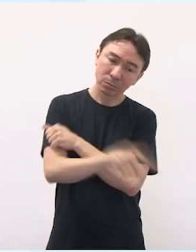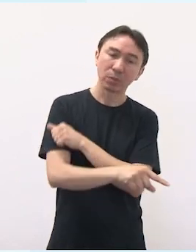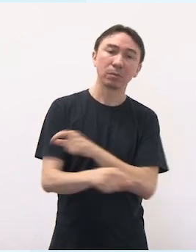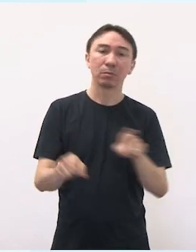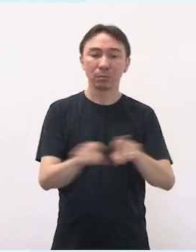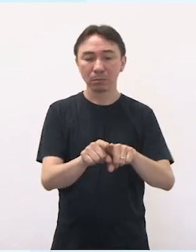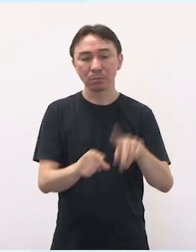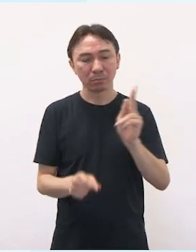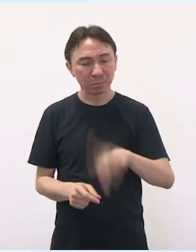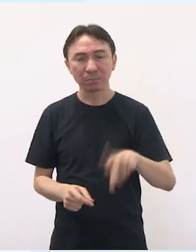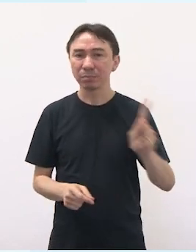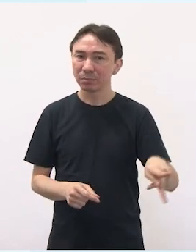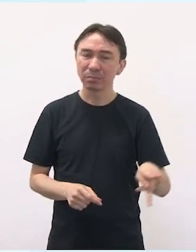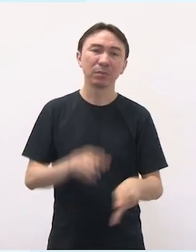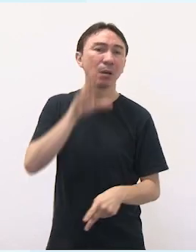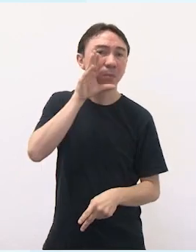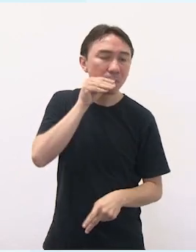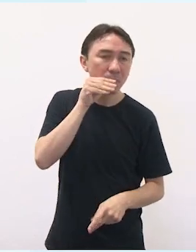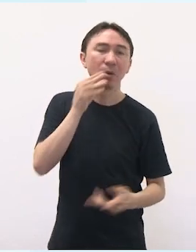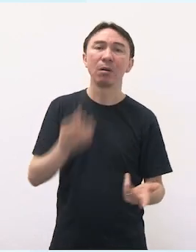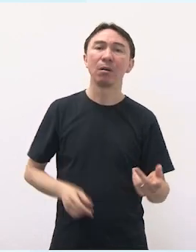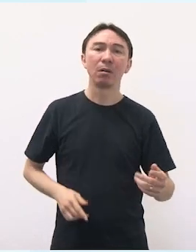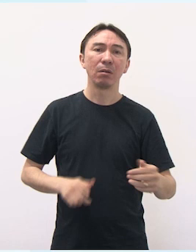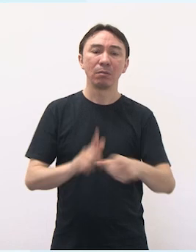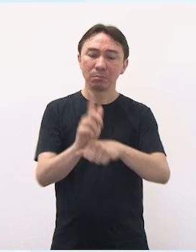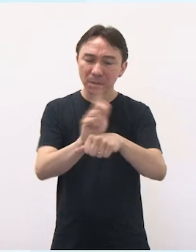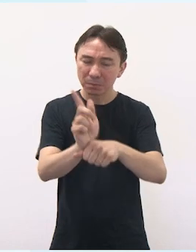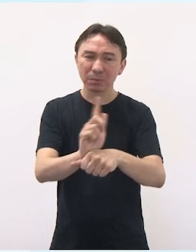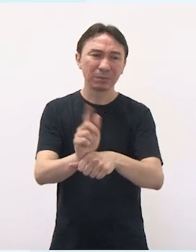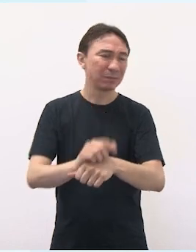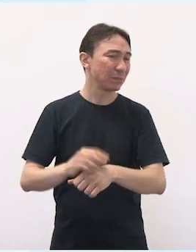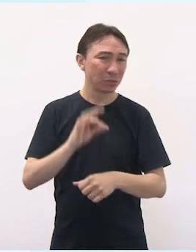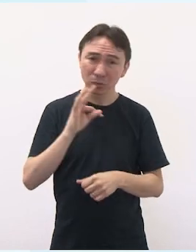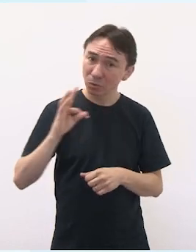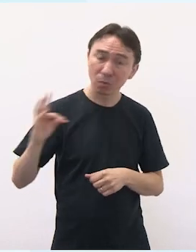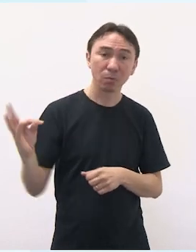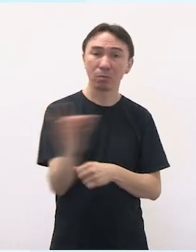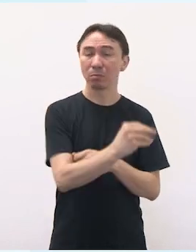demais colaboradores, gestores da escola, né?